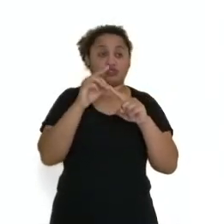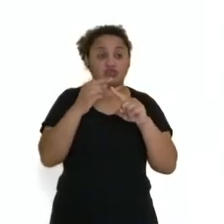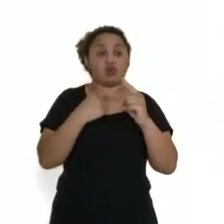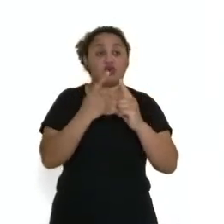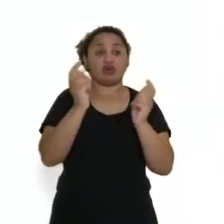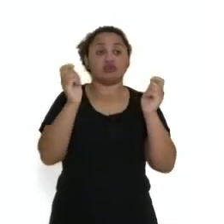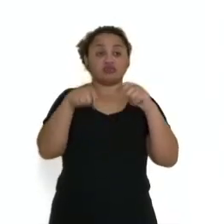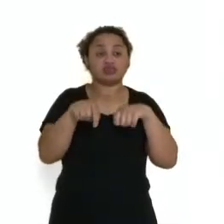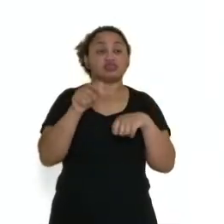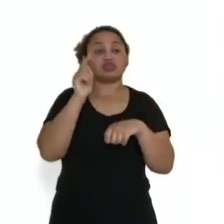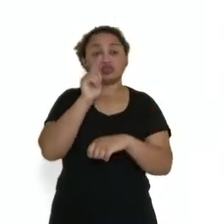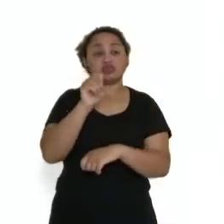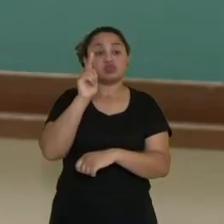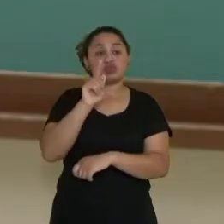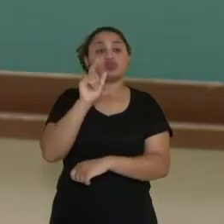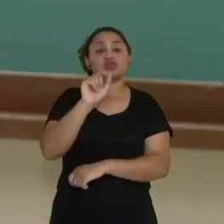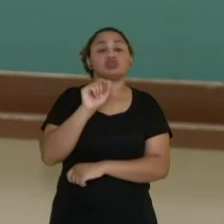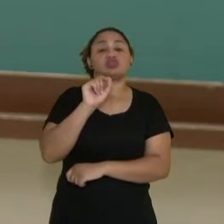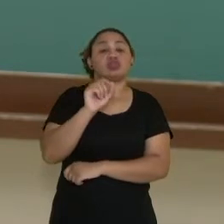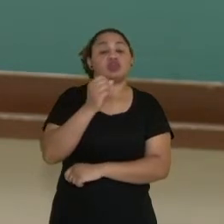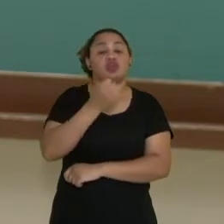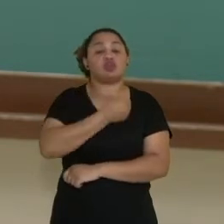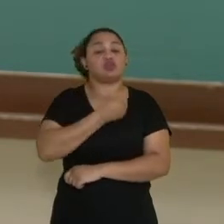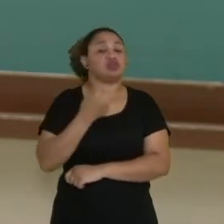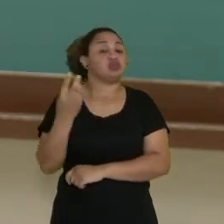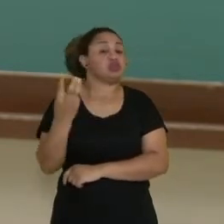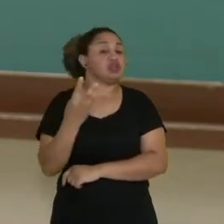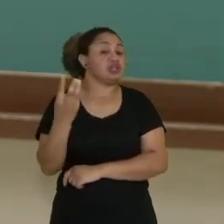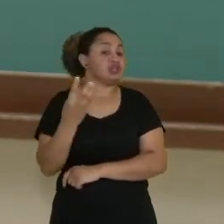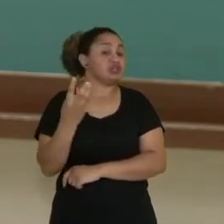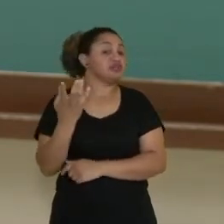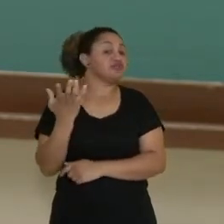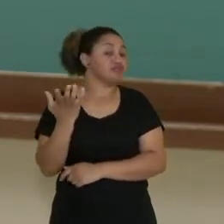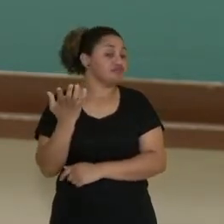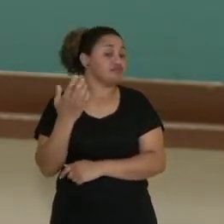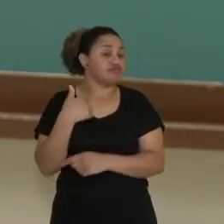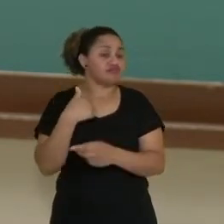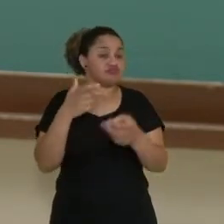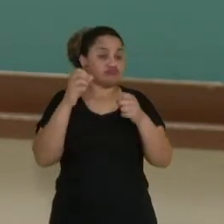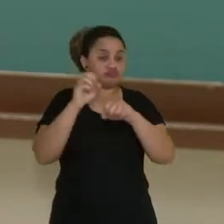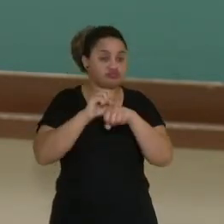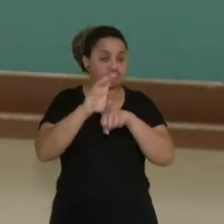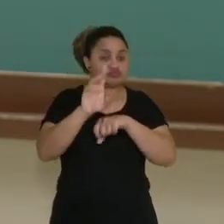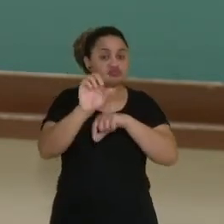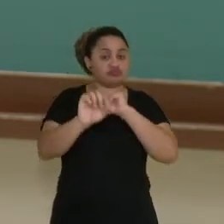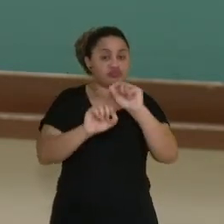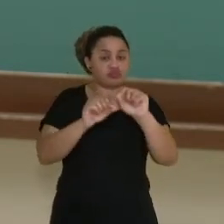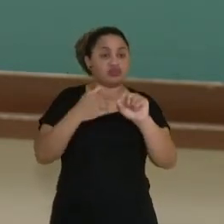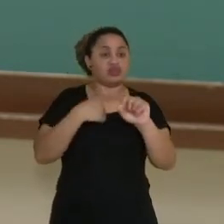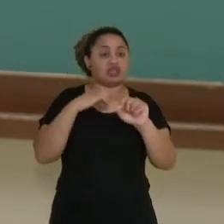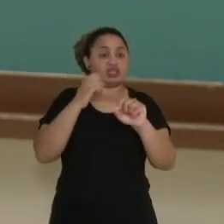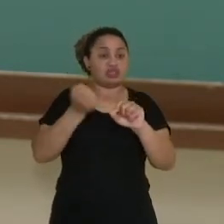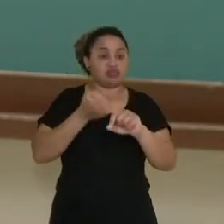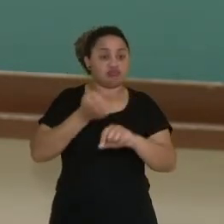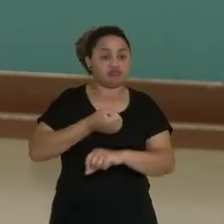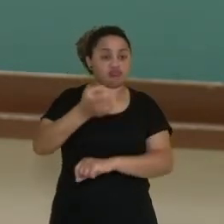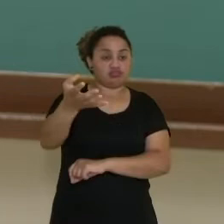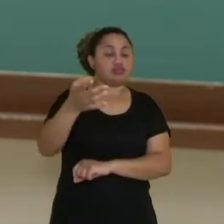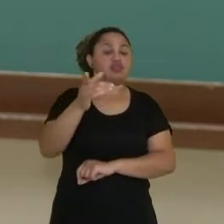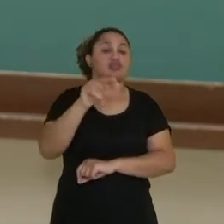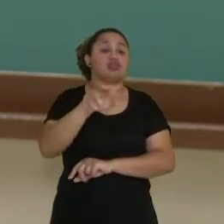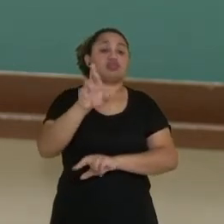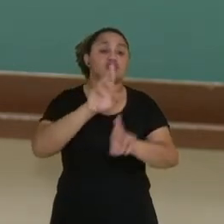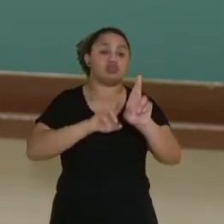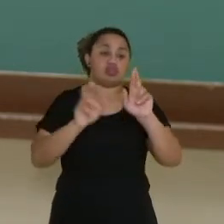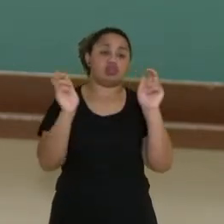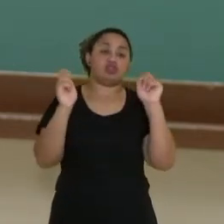é a probabilidade de obtermos 3? Então, olha a dica. No lançamento de um dado, quais